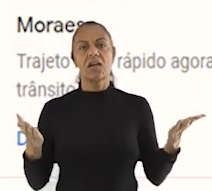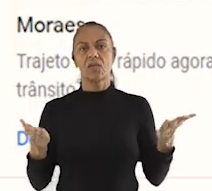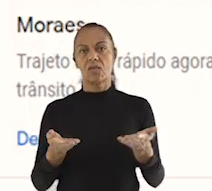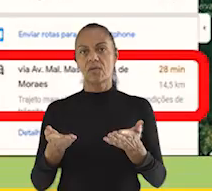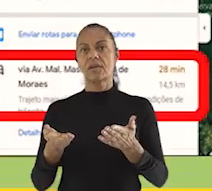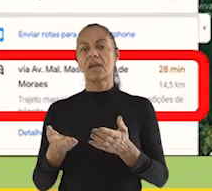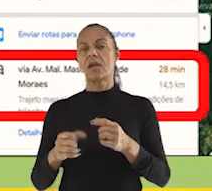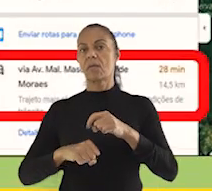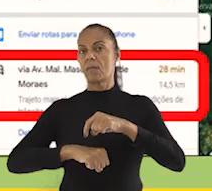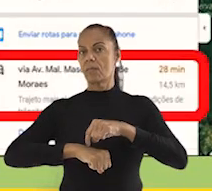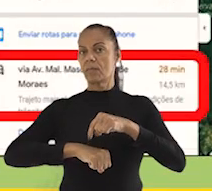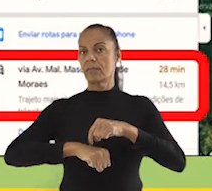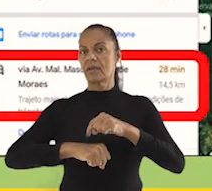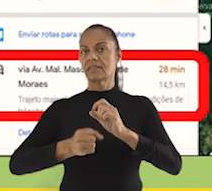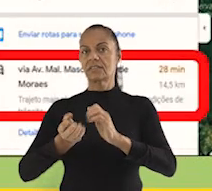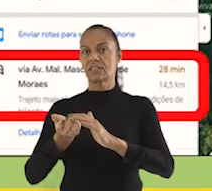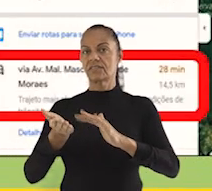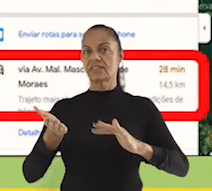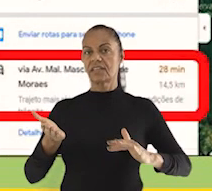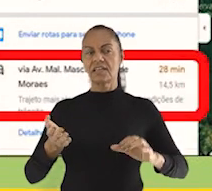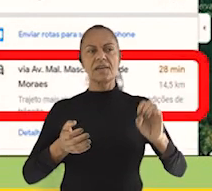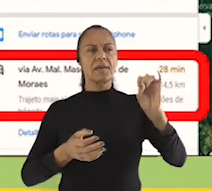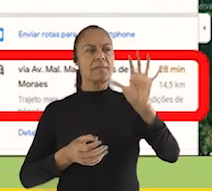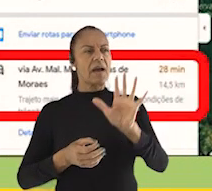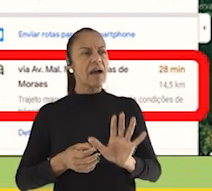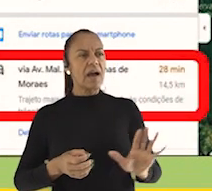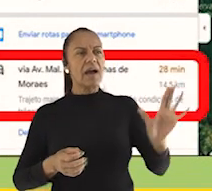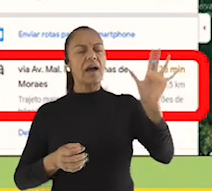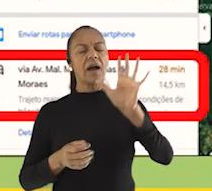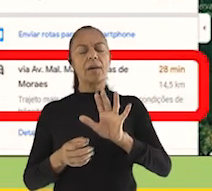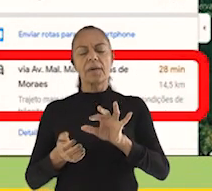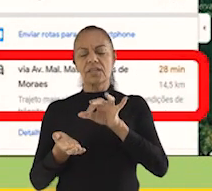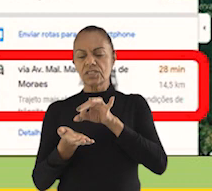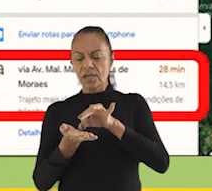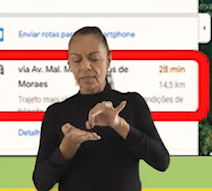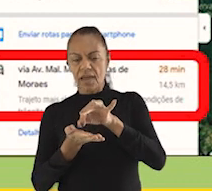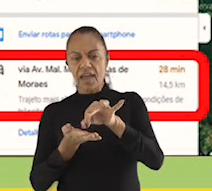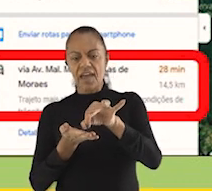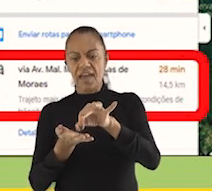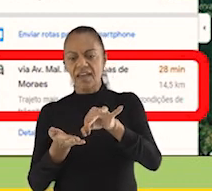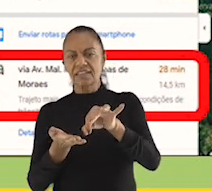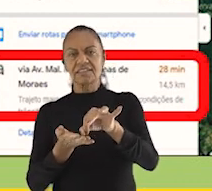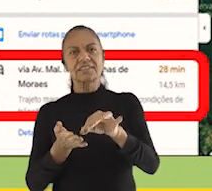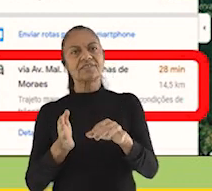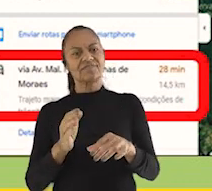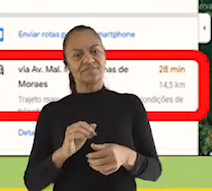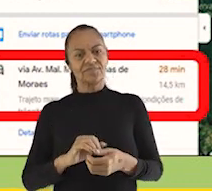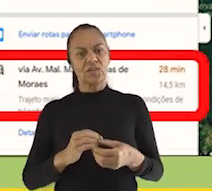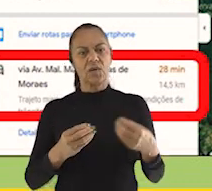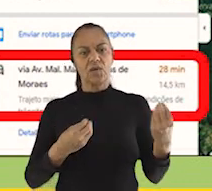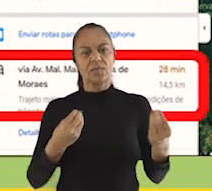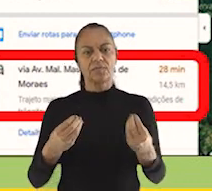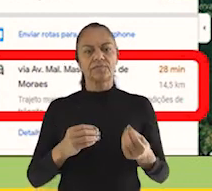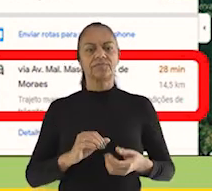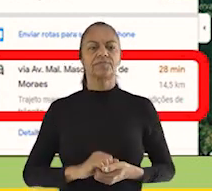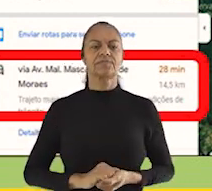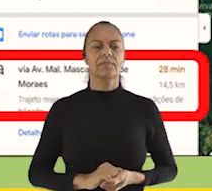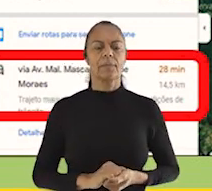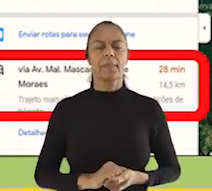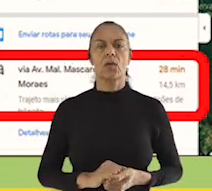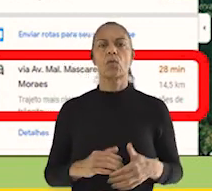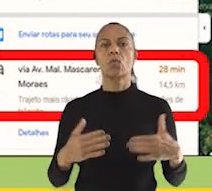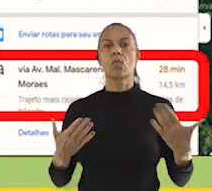Maps. Chegou a hora da atividade. Vamos analisar os mapas que o GPS do Google Maps